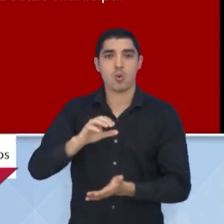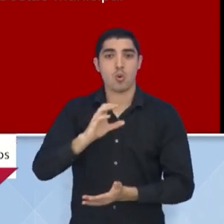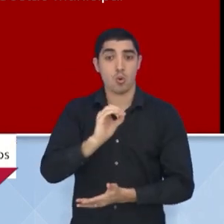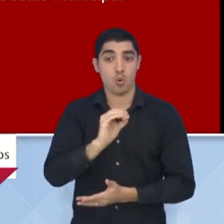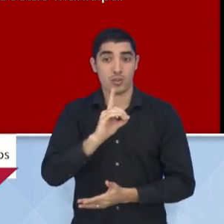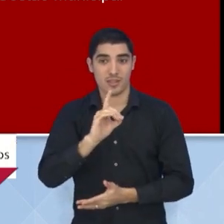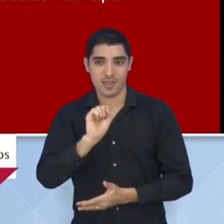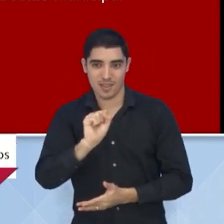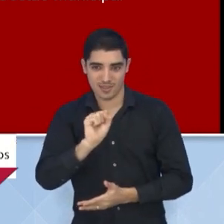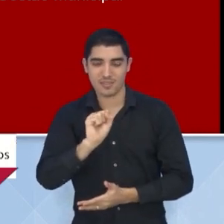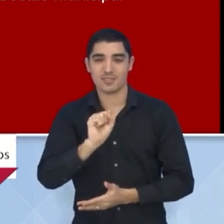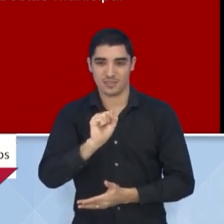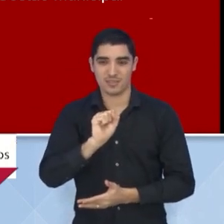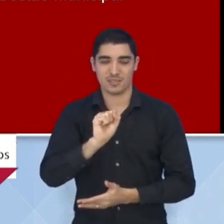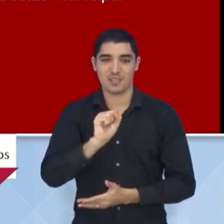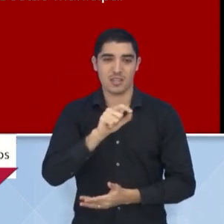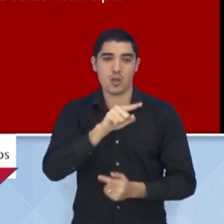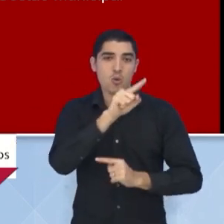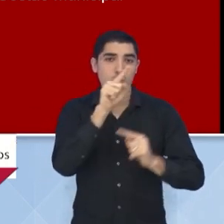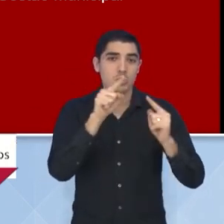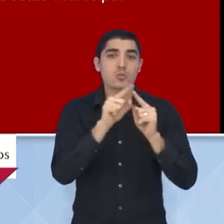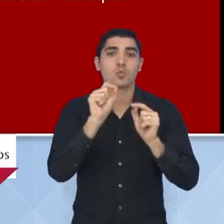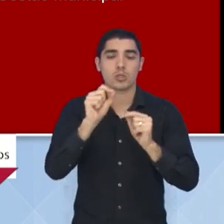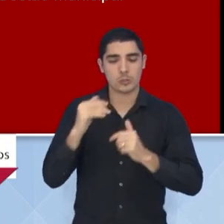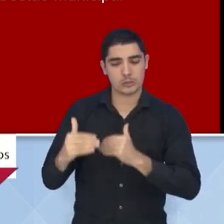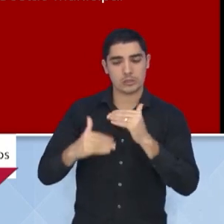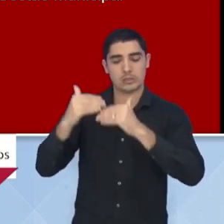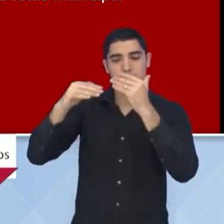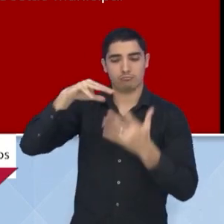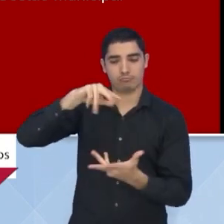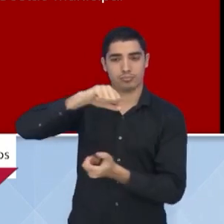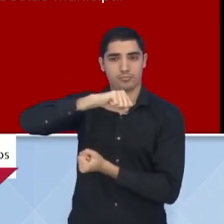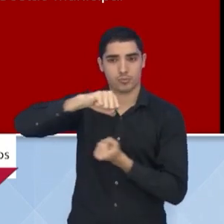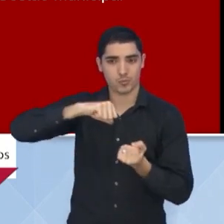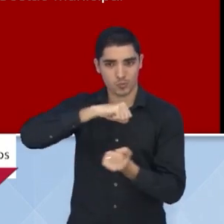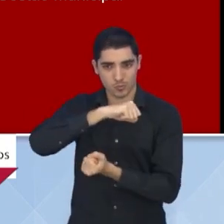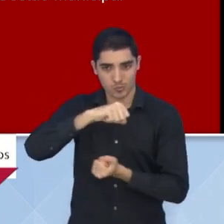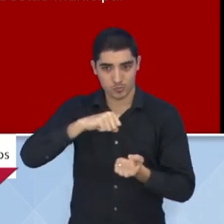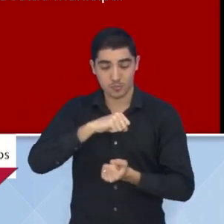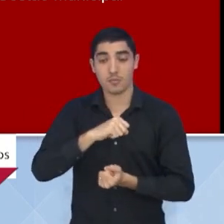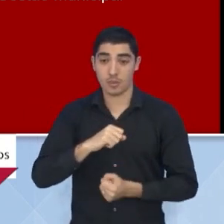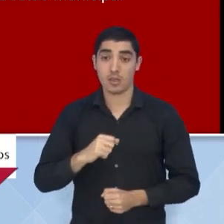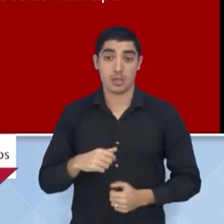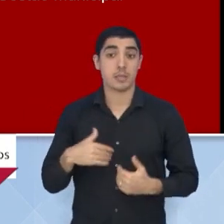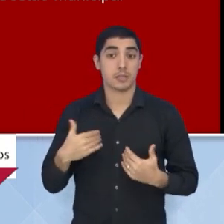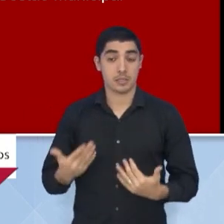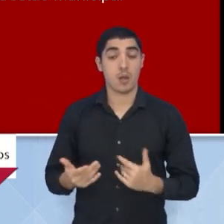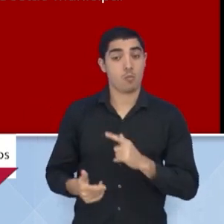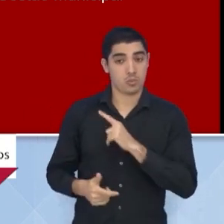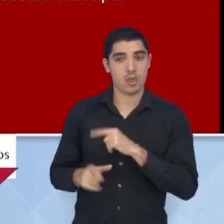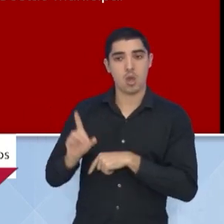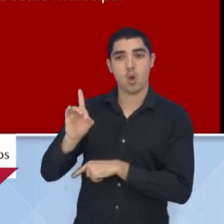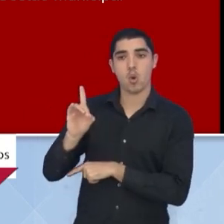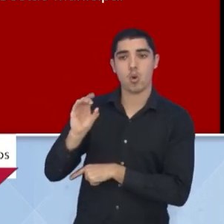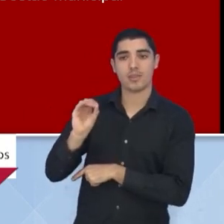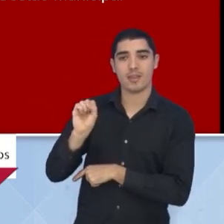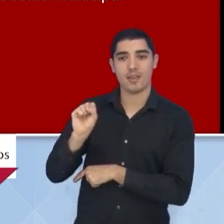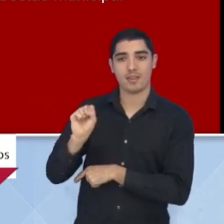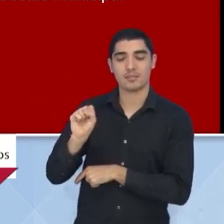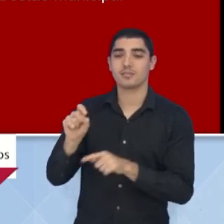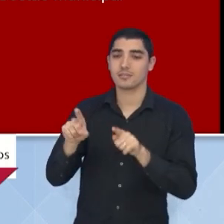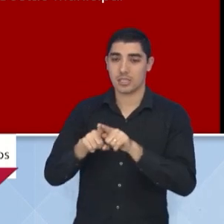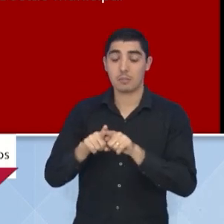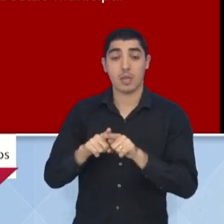sustentável que tem muito a ver com iegm também vários quesitos estão lá nos ods tá para quem tiver